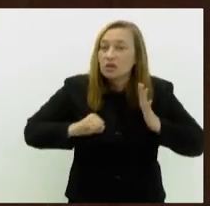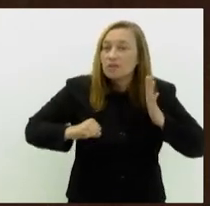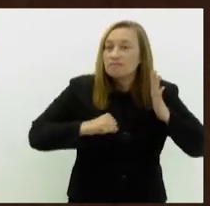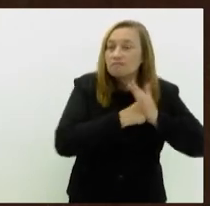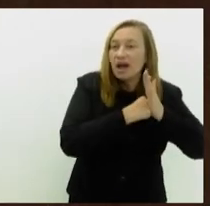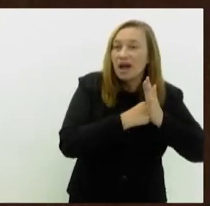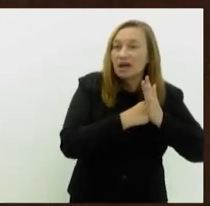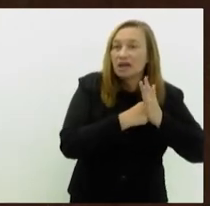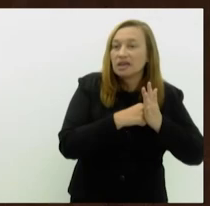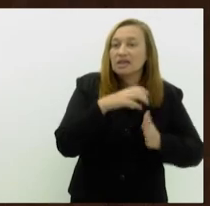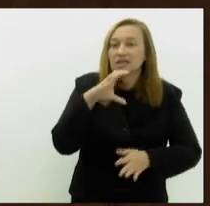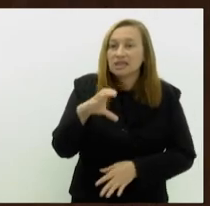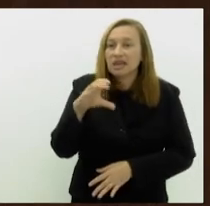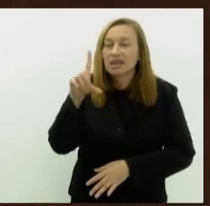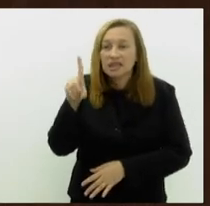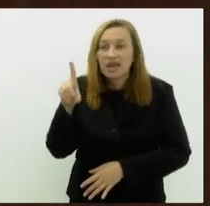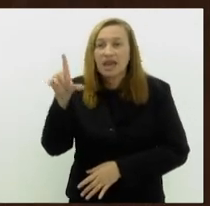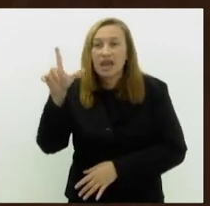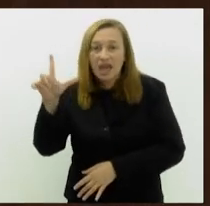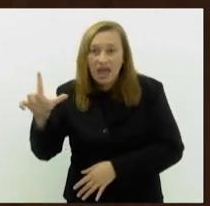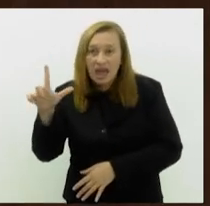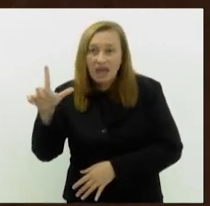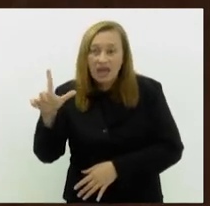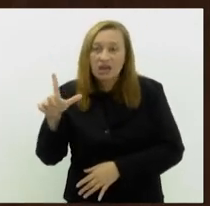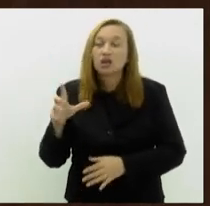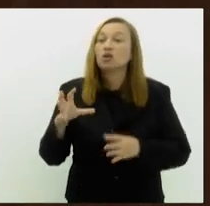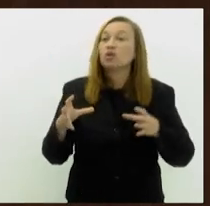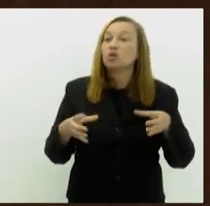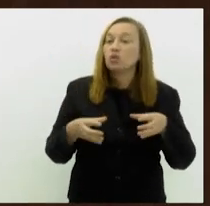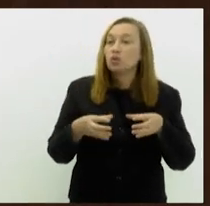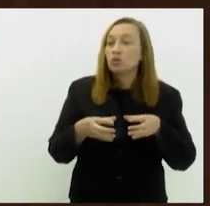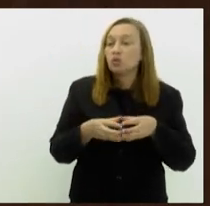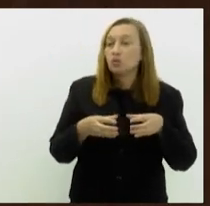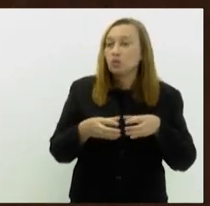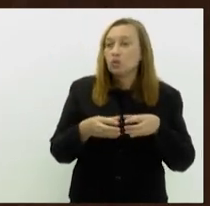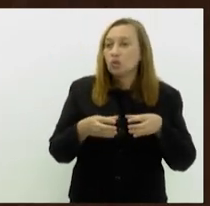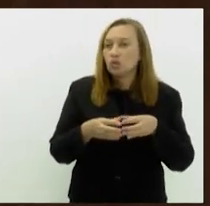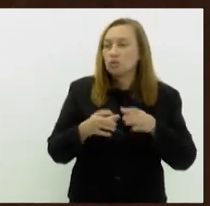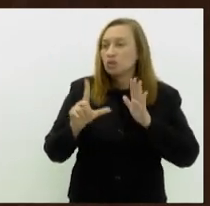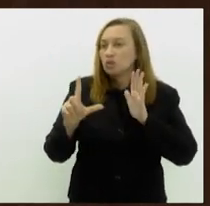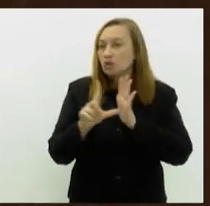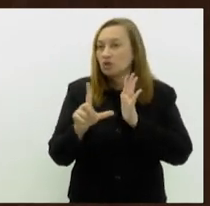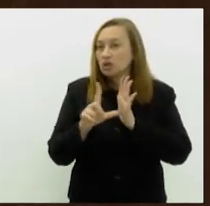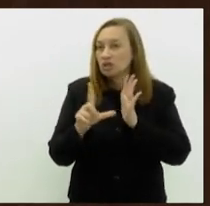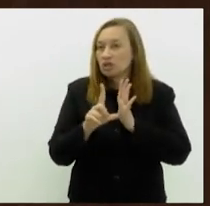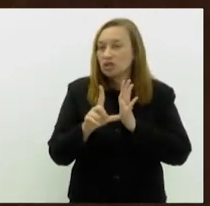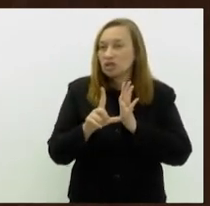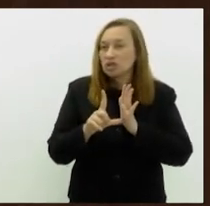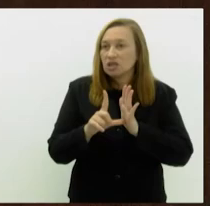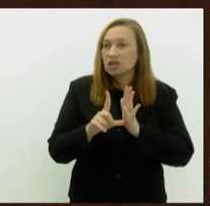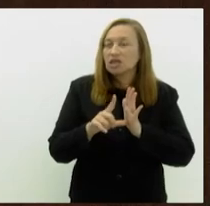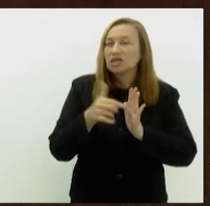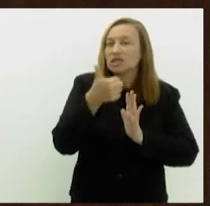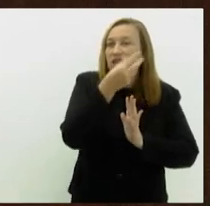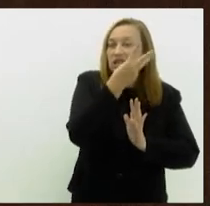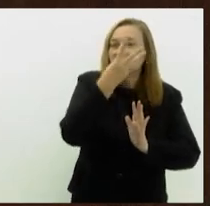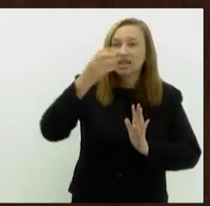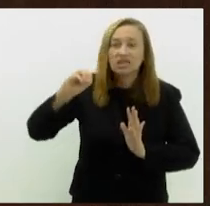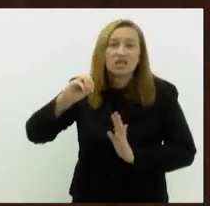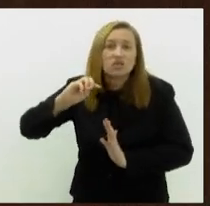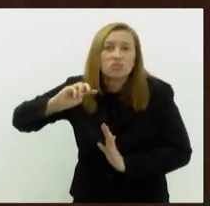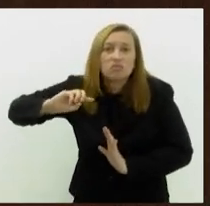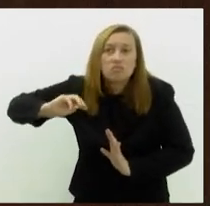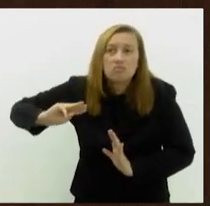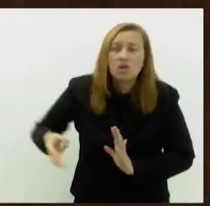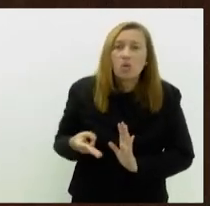que o CDL, que o Clube dos Diretores Lojistas apontou, foi na ordem de quase 300 milhões.